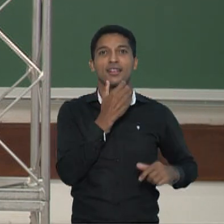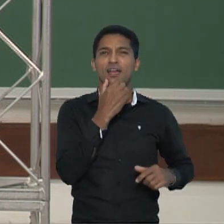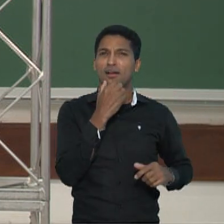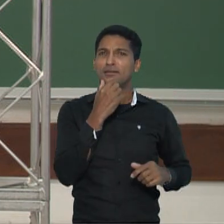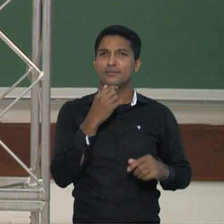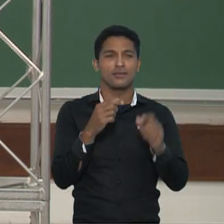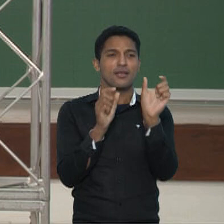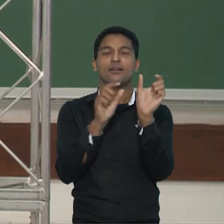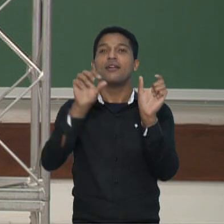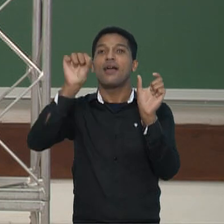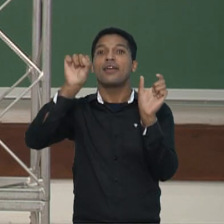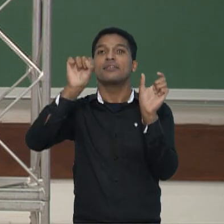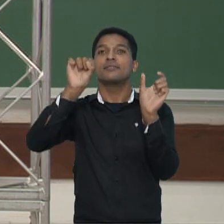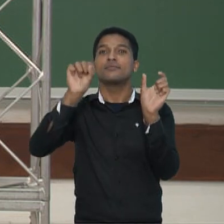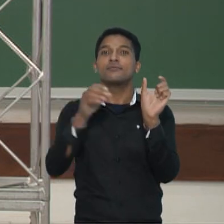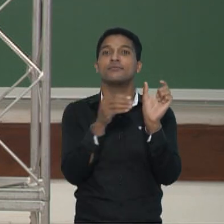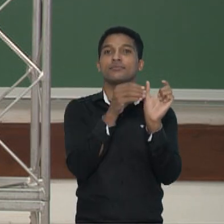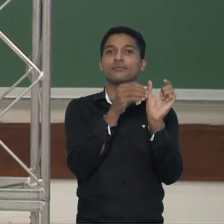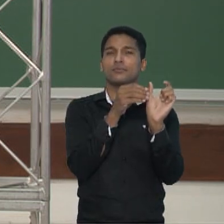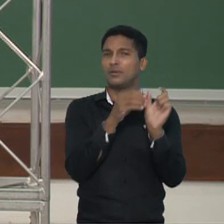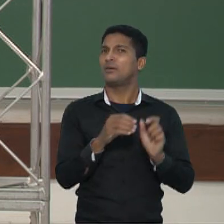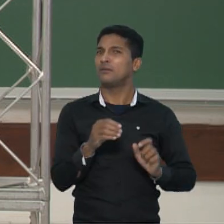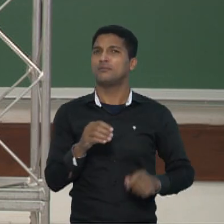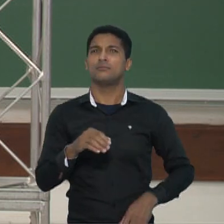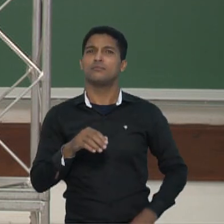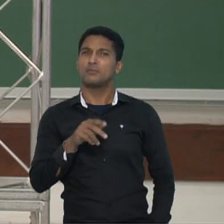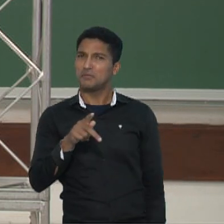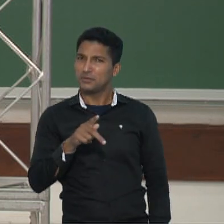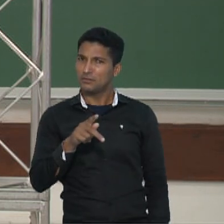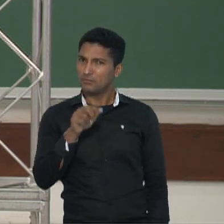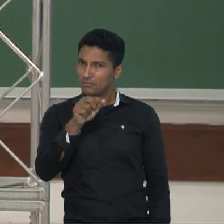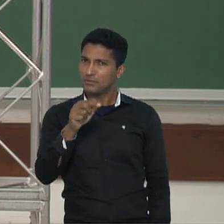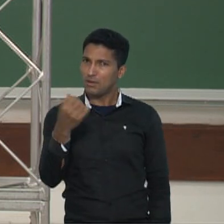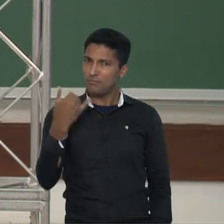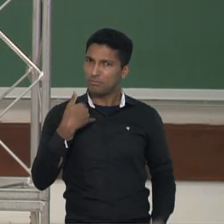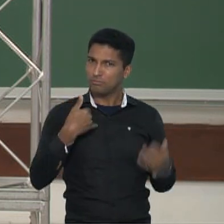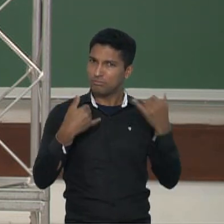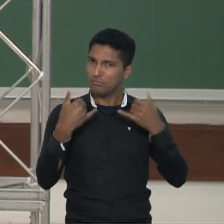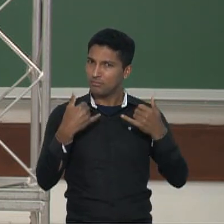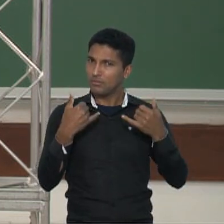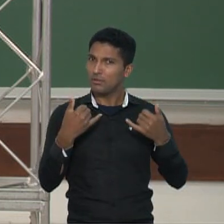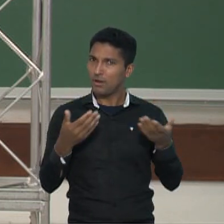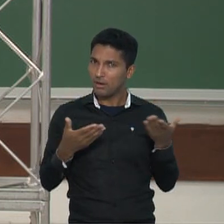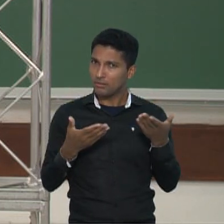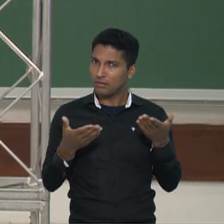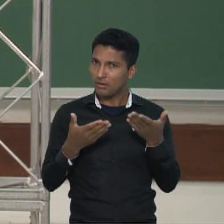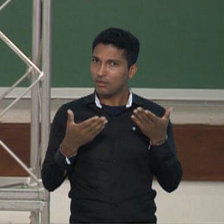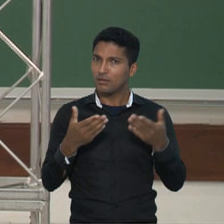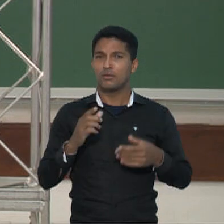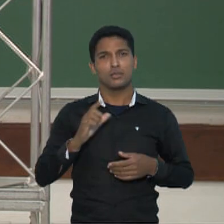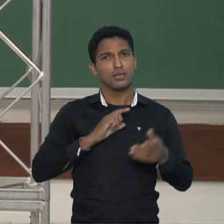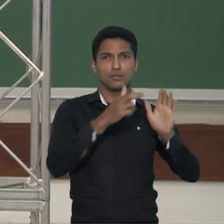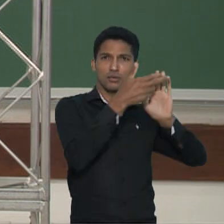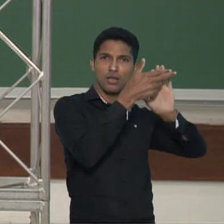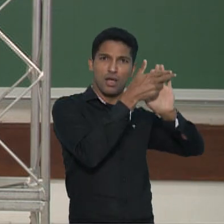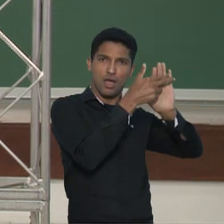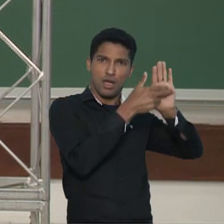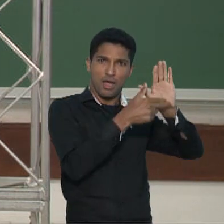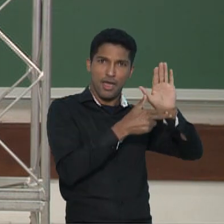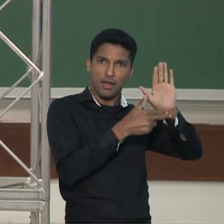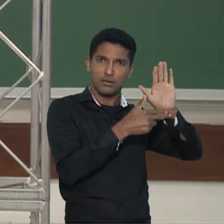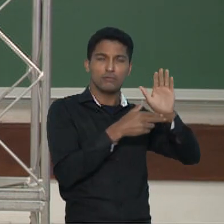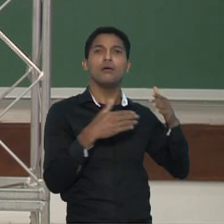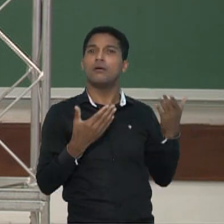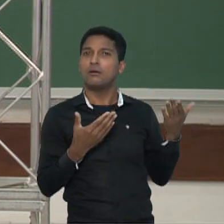S? Teacher, mas você falou pra gente agora há pouco que existem algumas regras. Depois